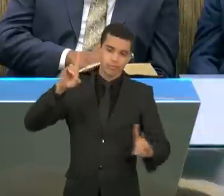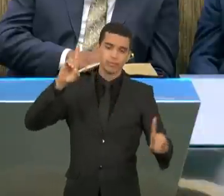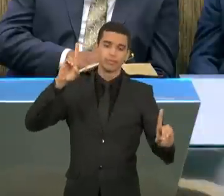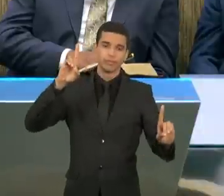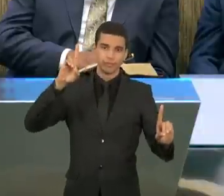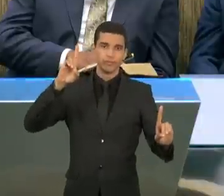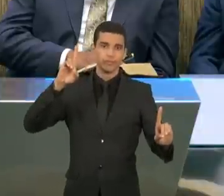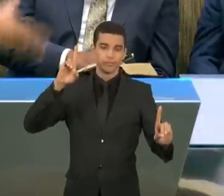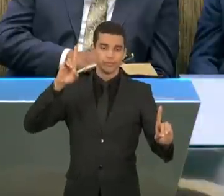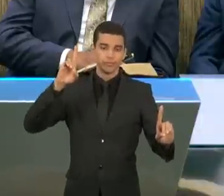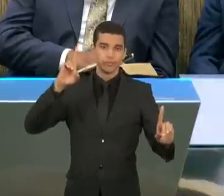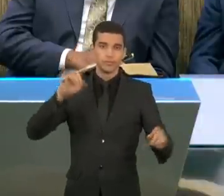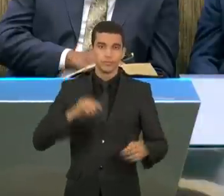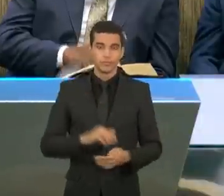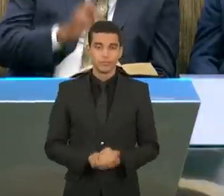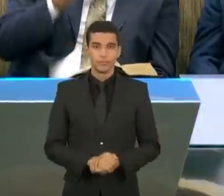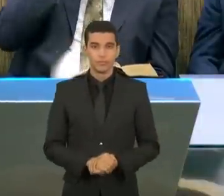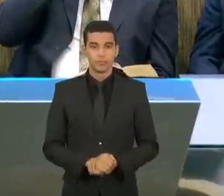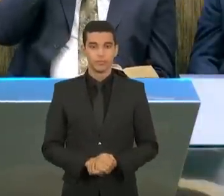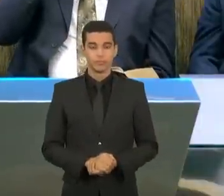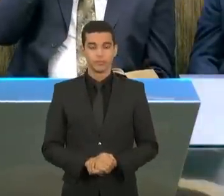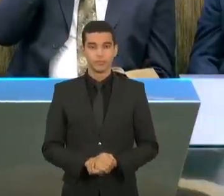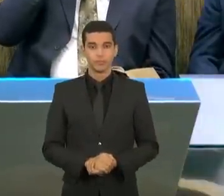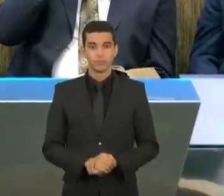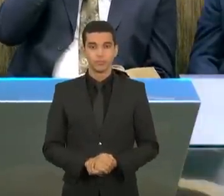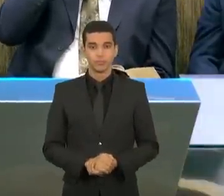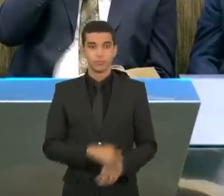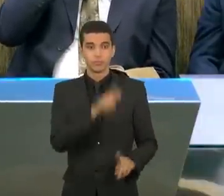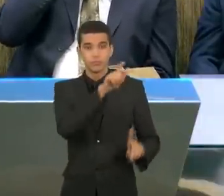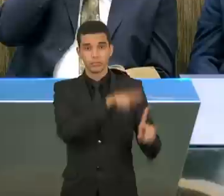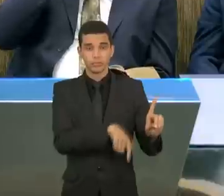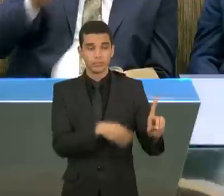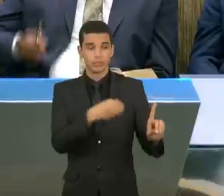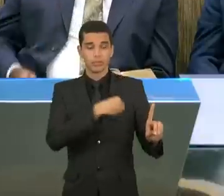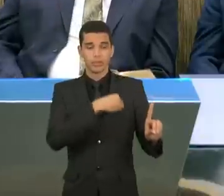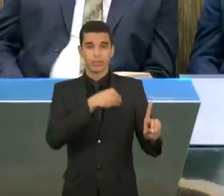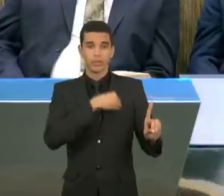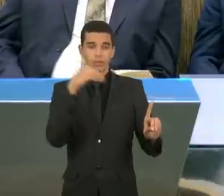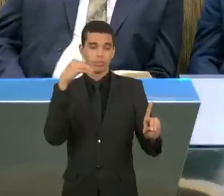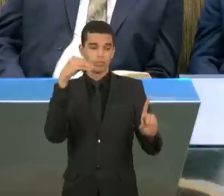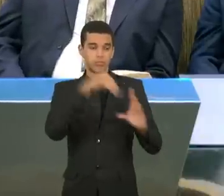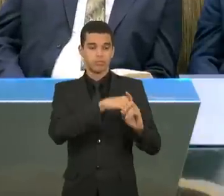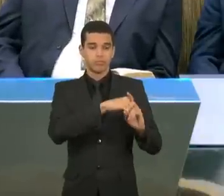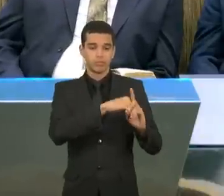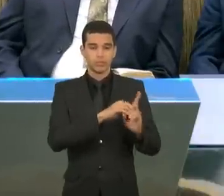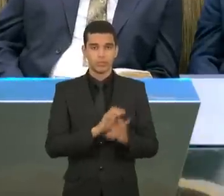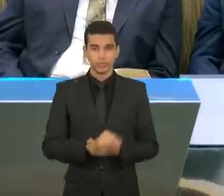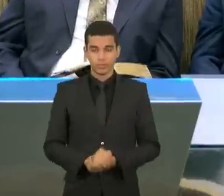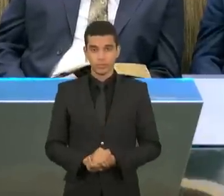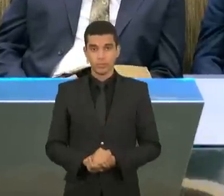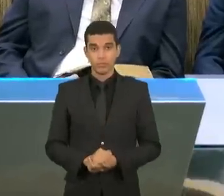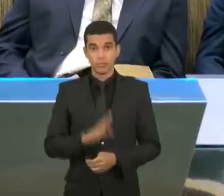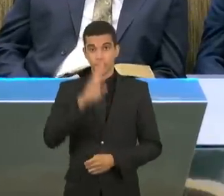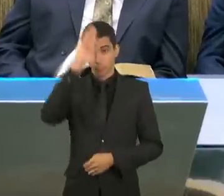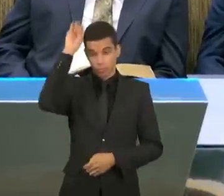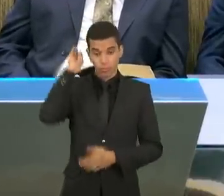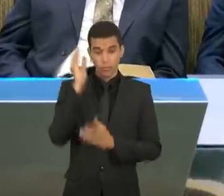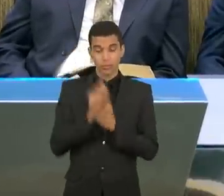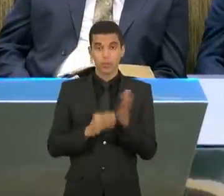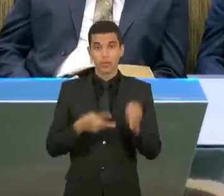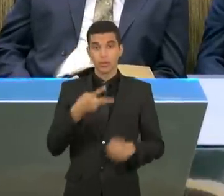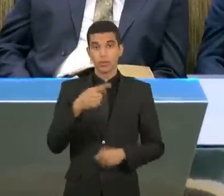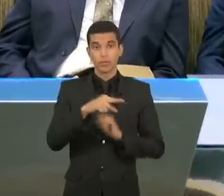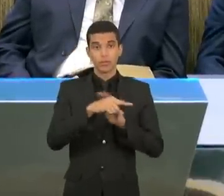homem ficou sem a honra de Deus, ficou desonrado pelo pecado. Romanos 3:23 quer dizer isso. Diz